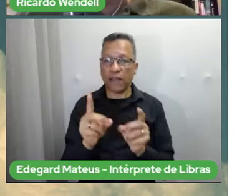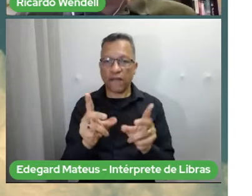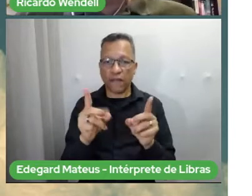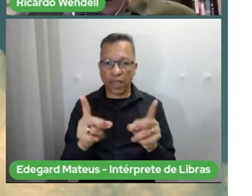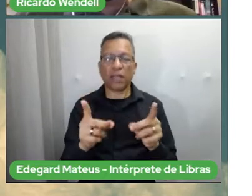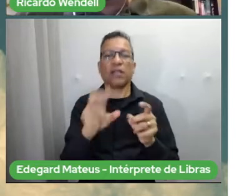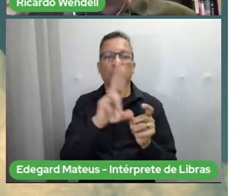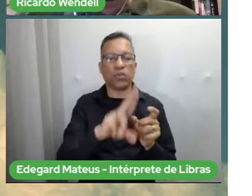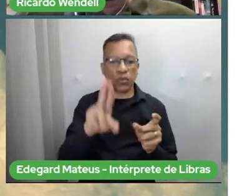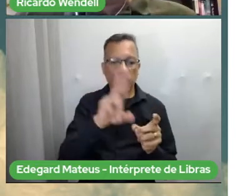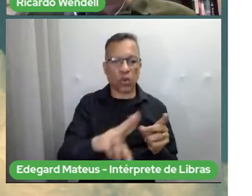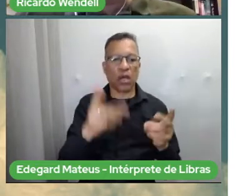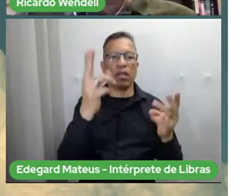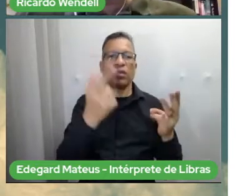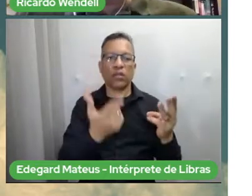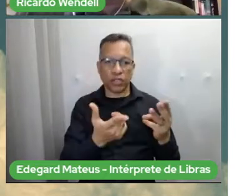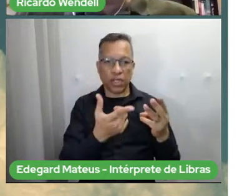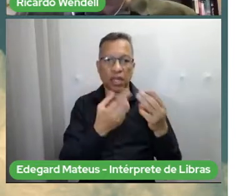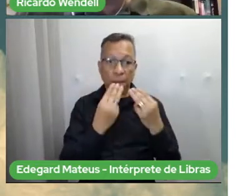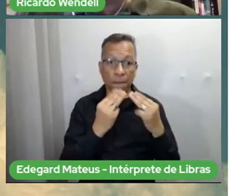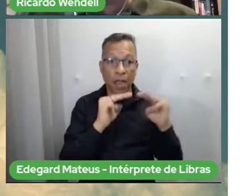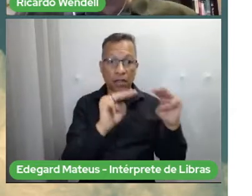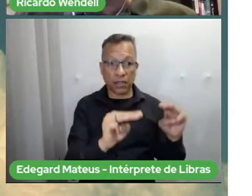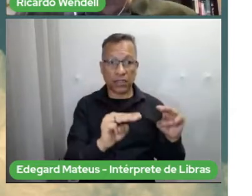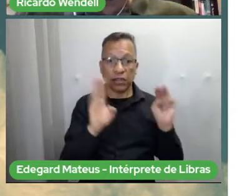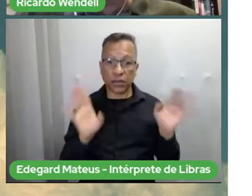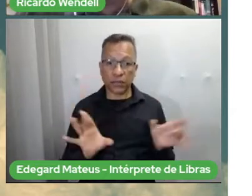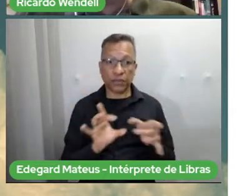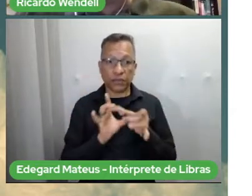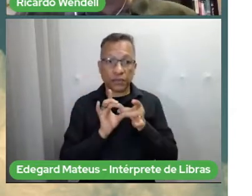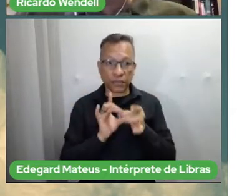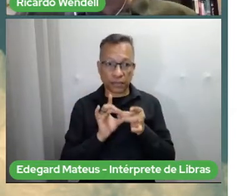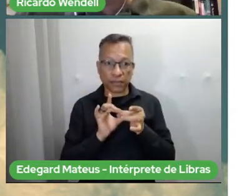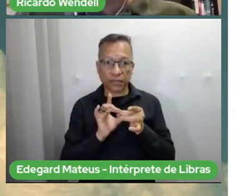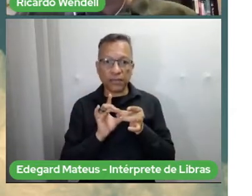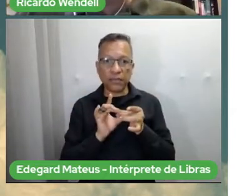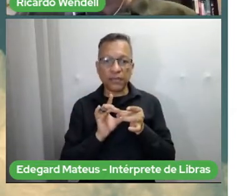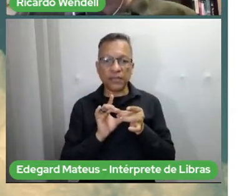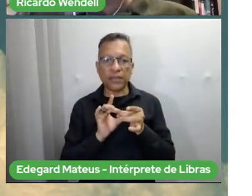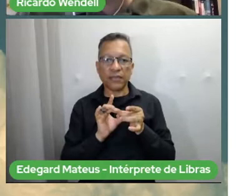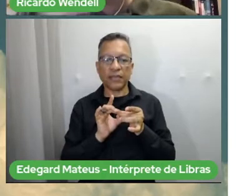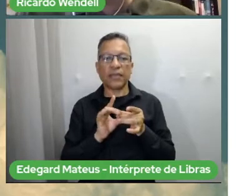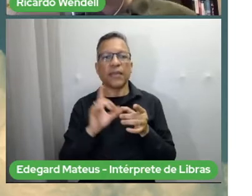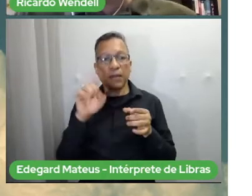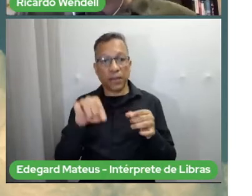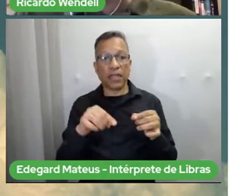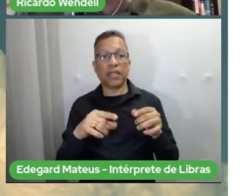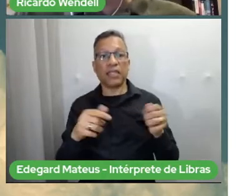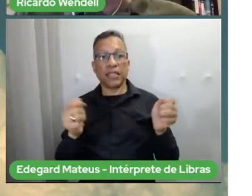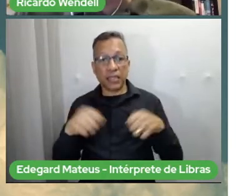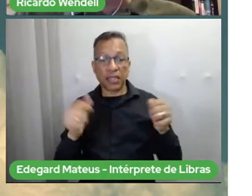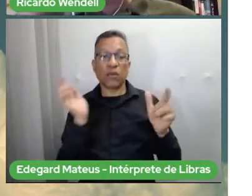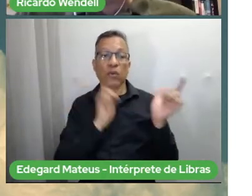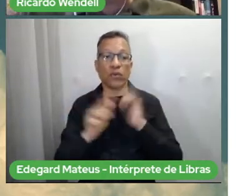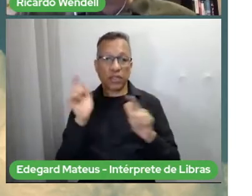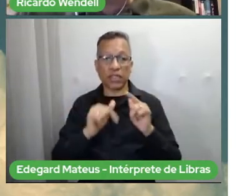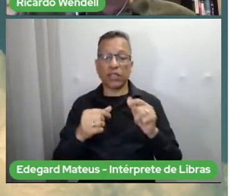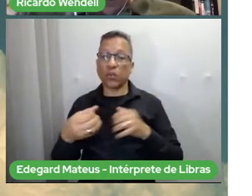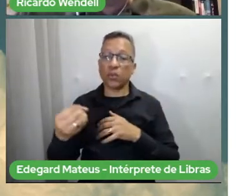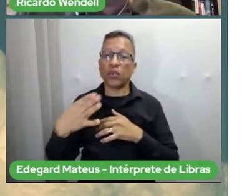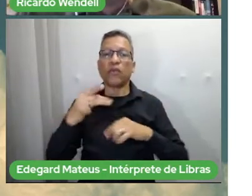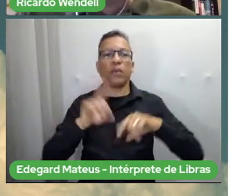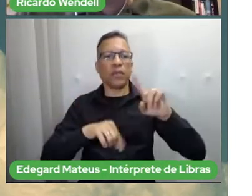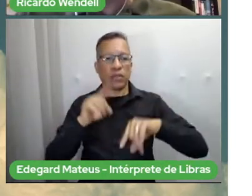dados de campanhas de marketing, e eu consigo agrupar e agregar esses dados, né, para que eles possam gerar um novo produto, um produto que vai ser a